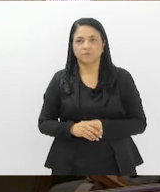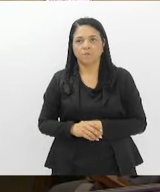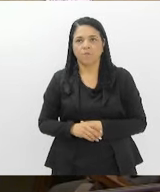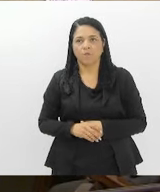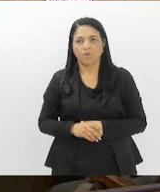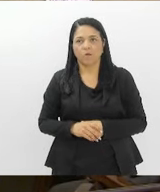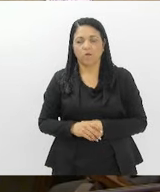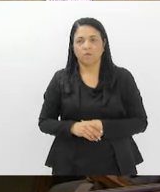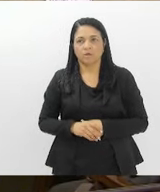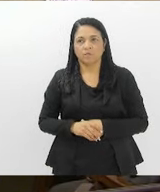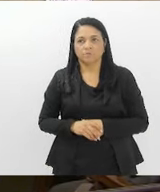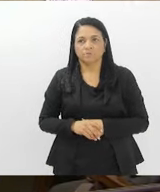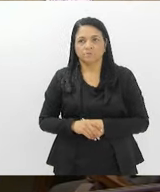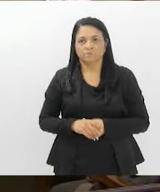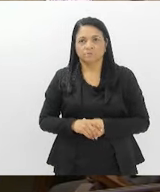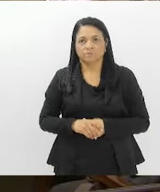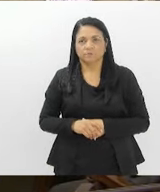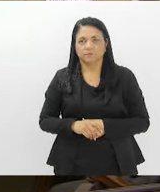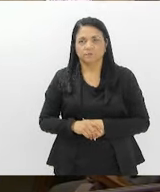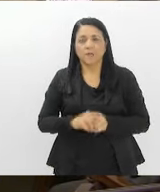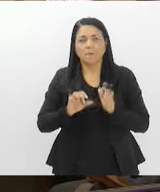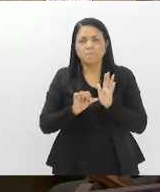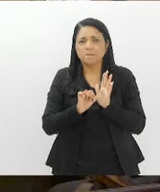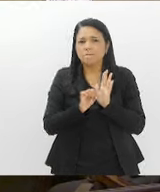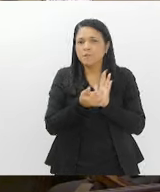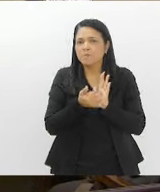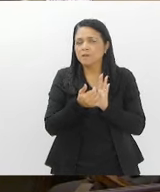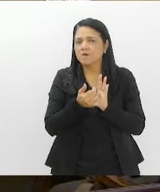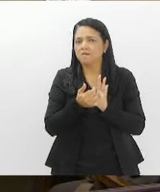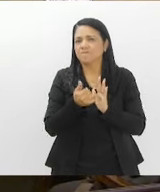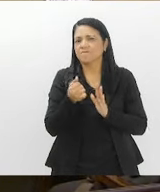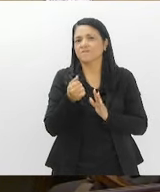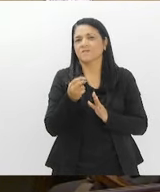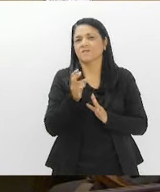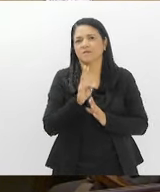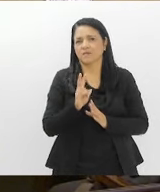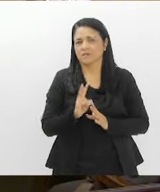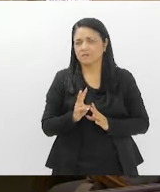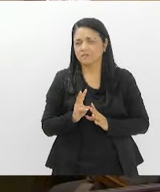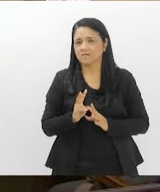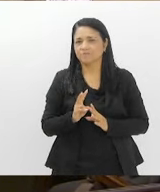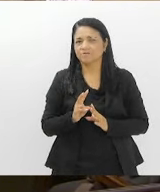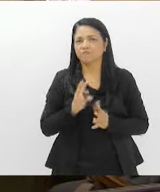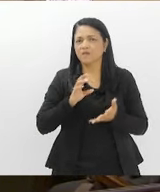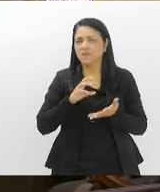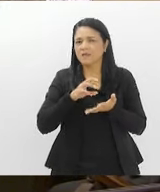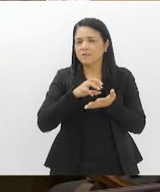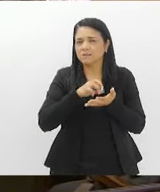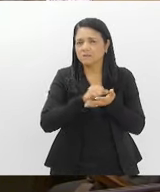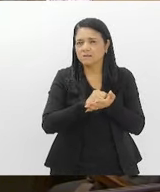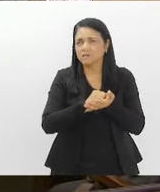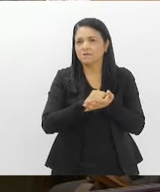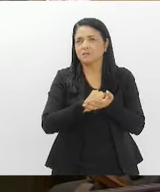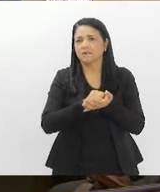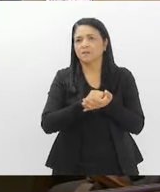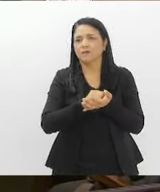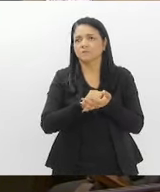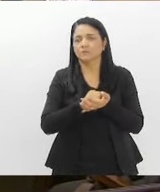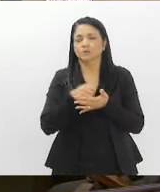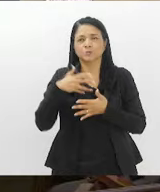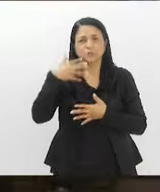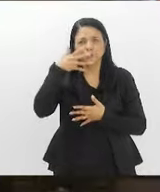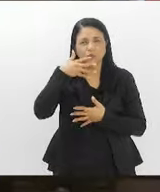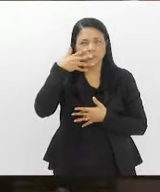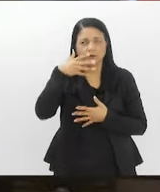Eu, pela primeira vez, gostaria de registrar aqui na minha entrada de discurso, eu não sou muito de